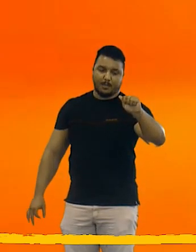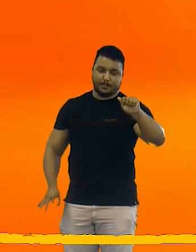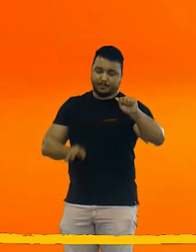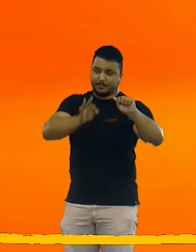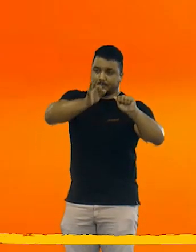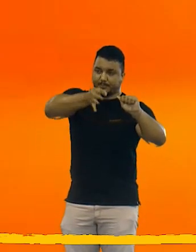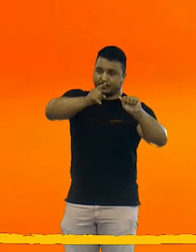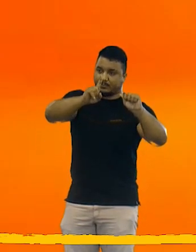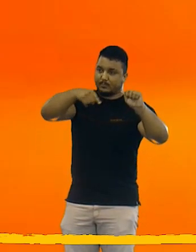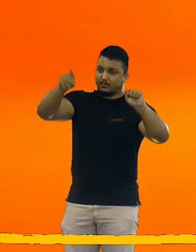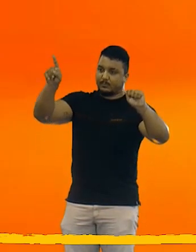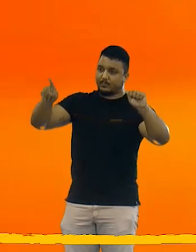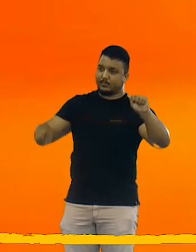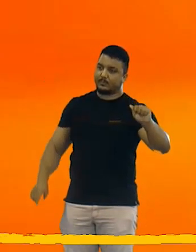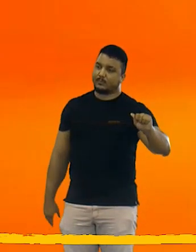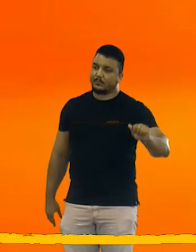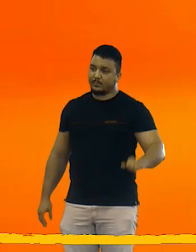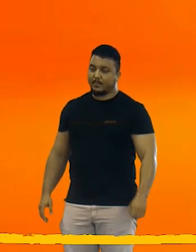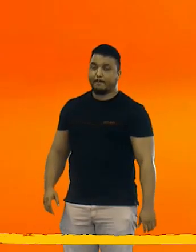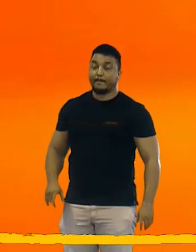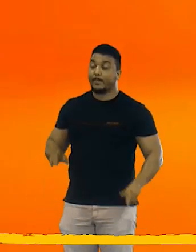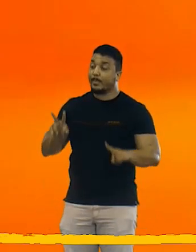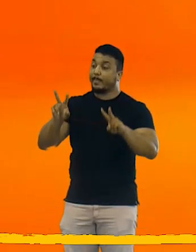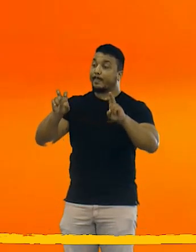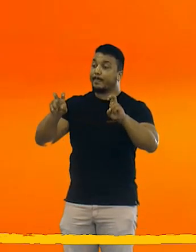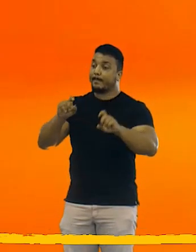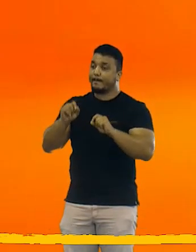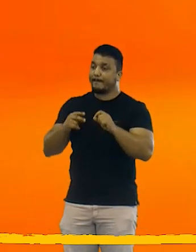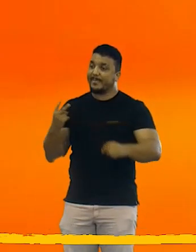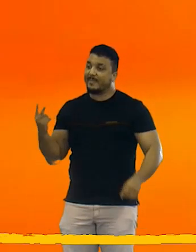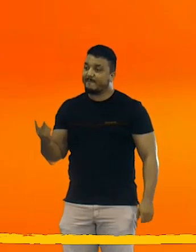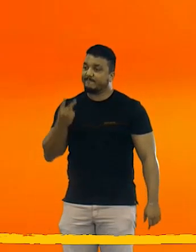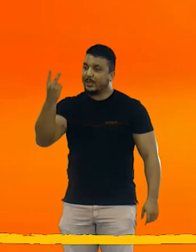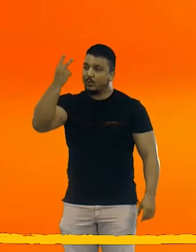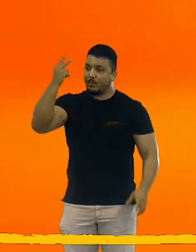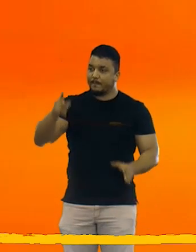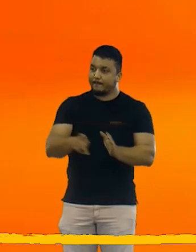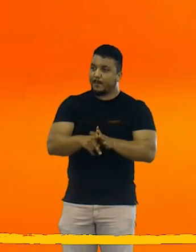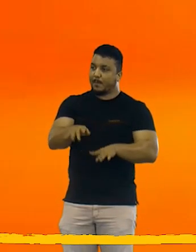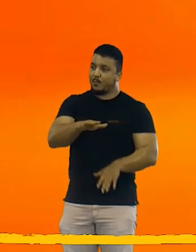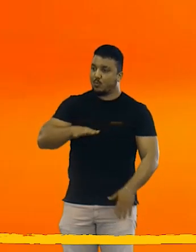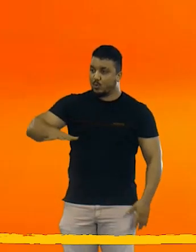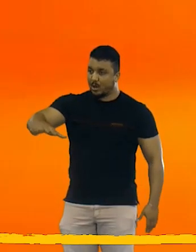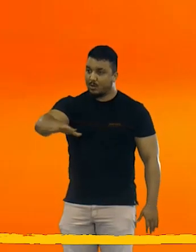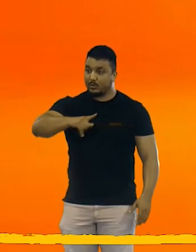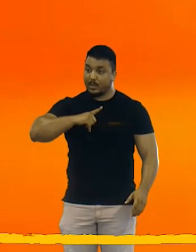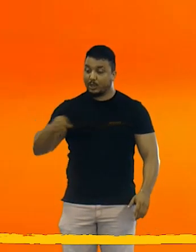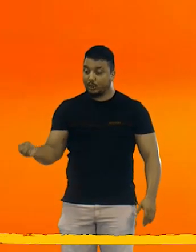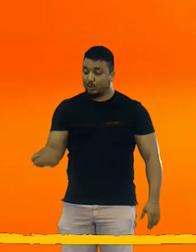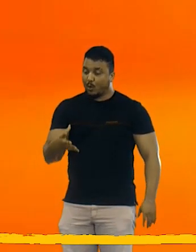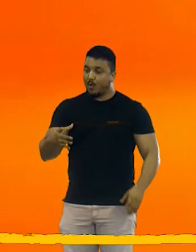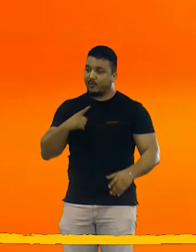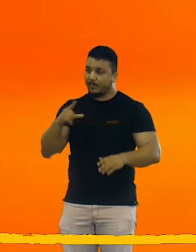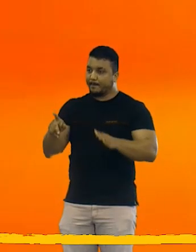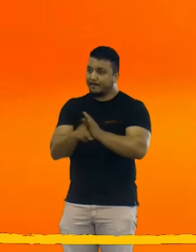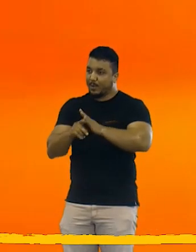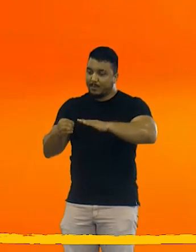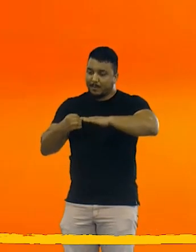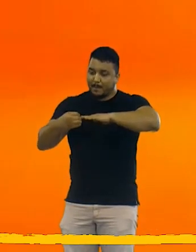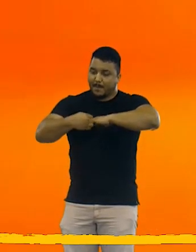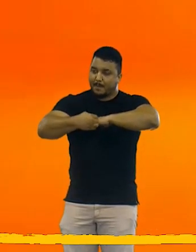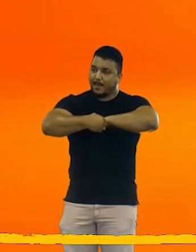A. E mais um detalhe, quando se fala sobre valorização de áreas rurais, nós temos a abertura de novas fronteiras agrícolas no